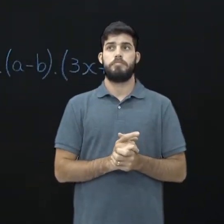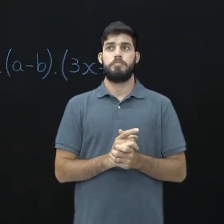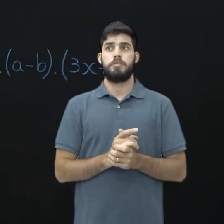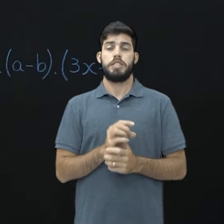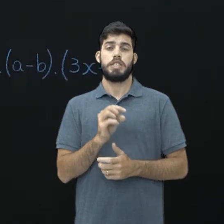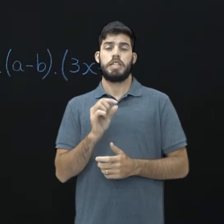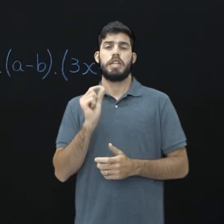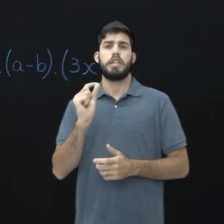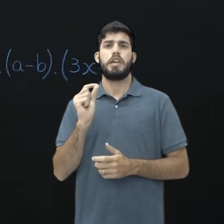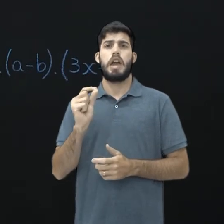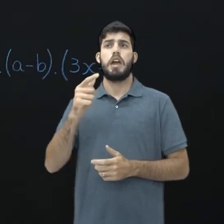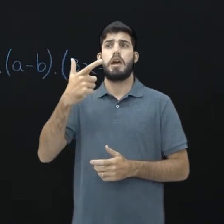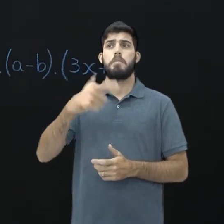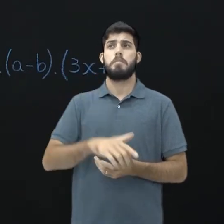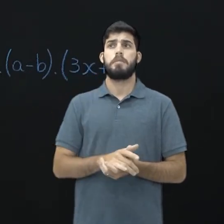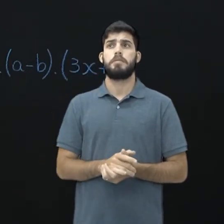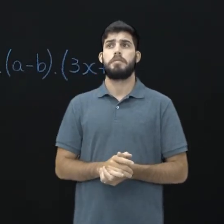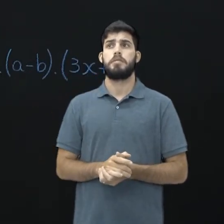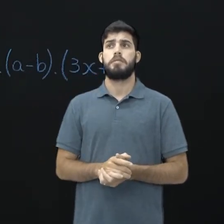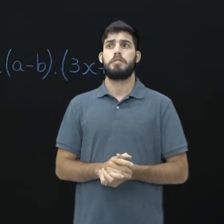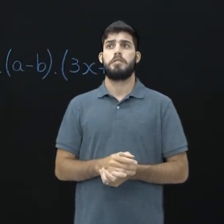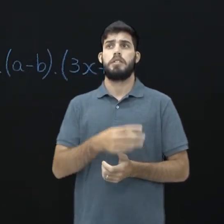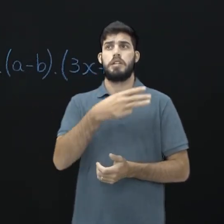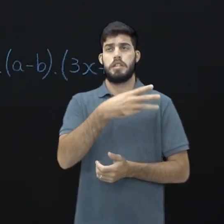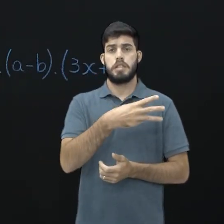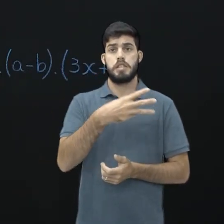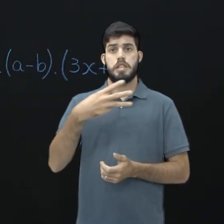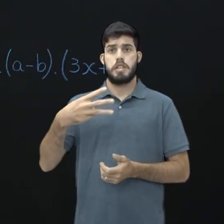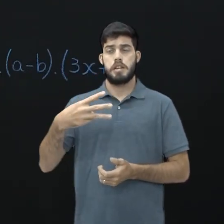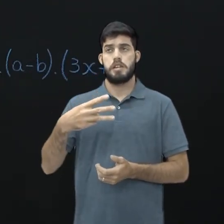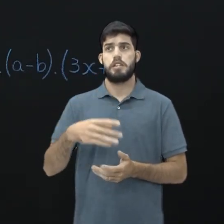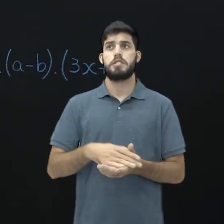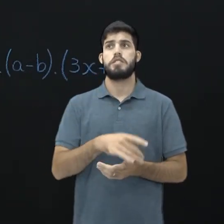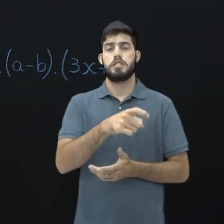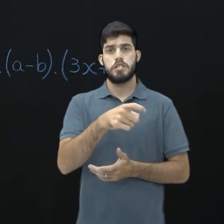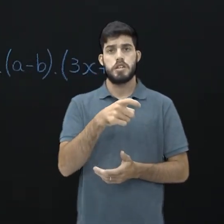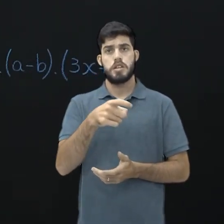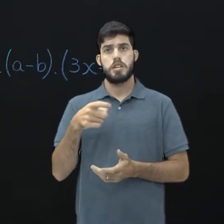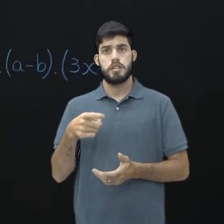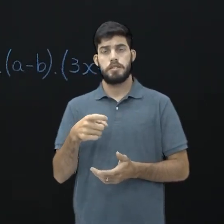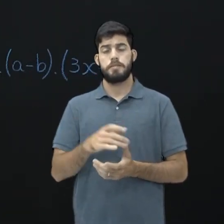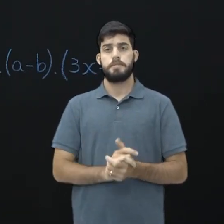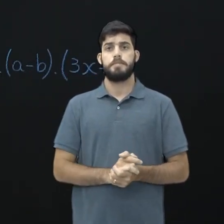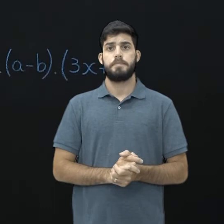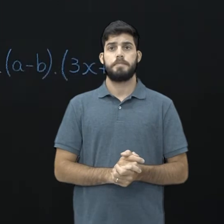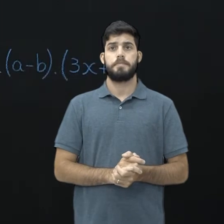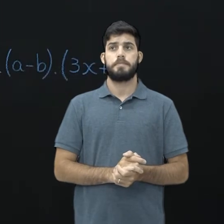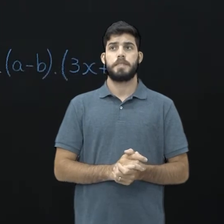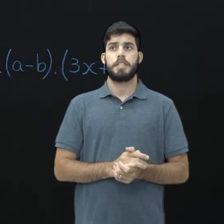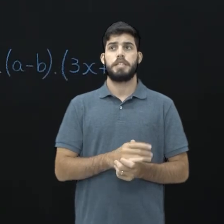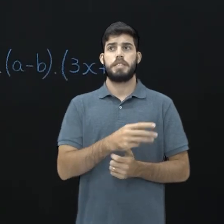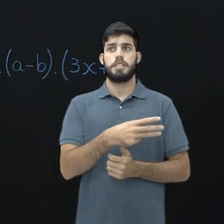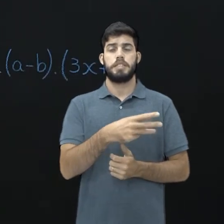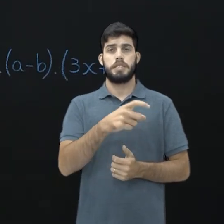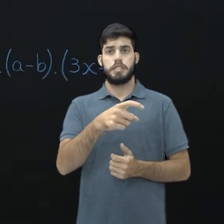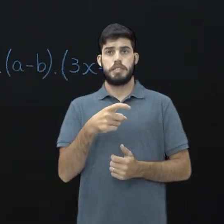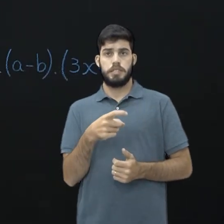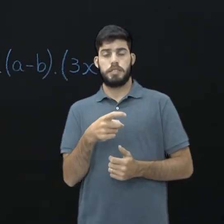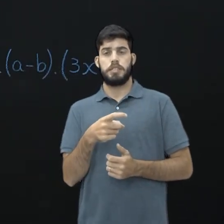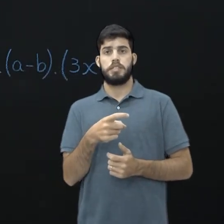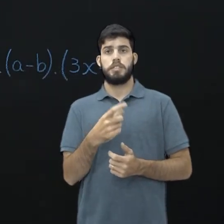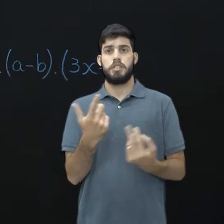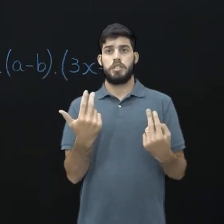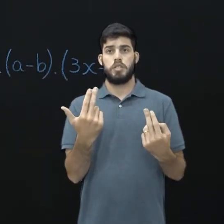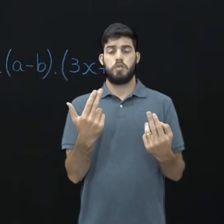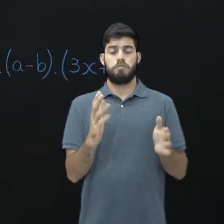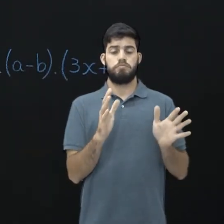se repete aqui nos dois é o 3 e o x. Ó. Então, eu vou colocar o 3x como sendo o fator comum